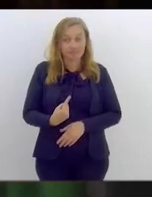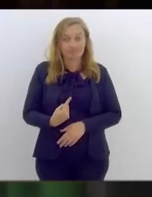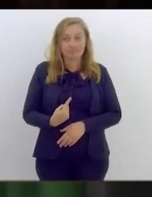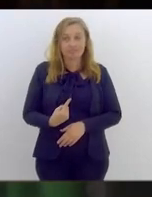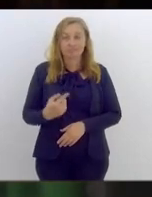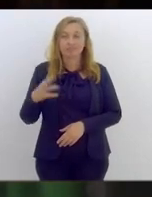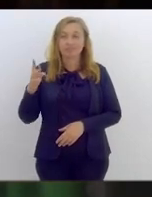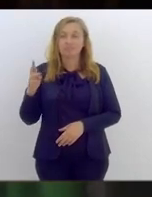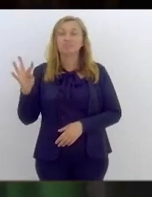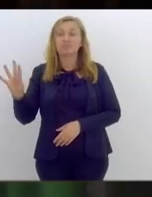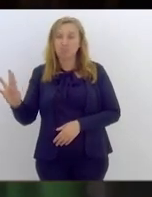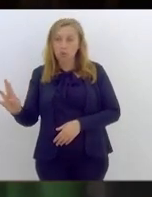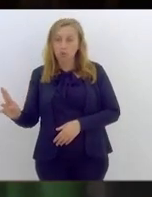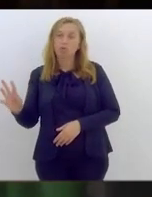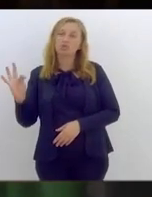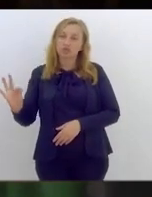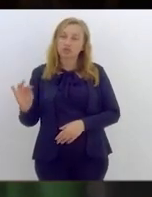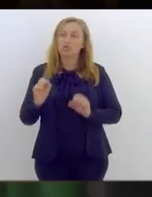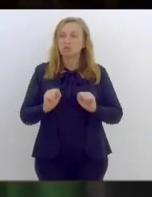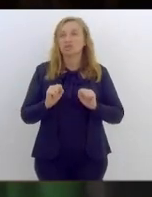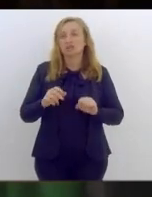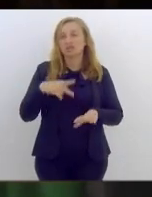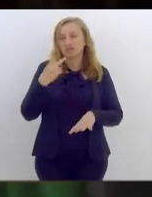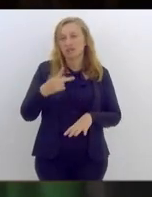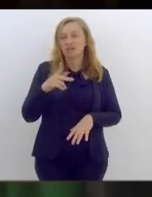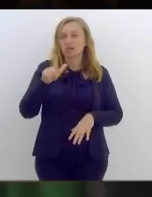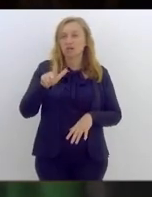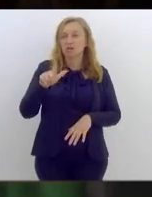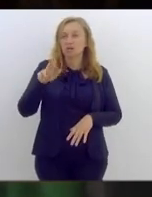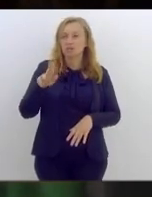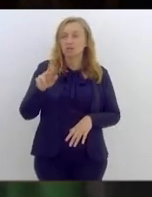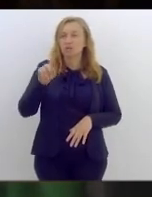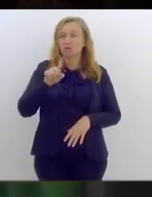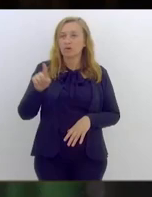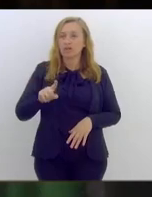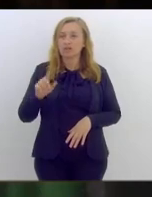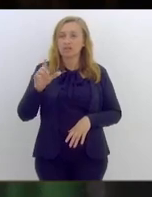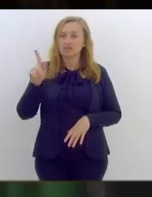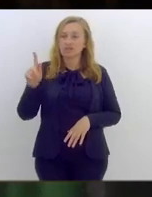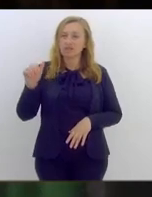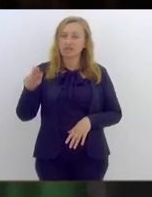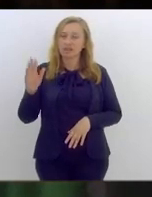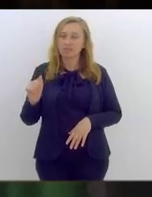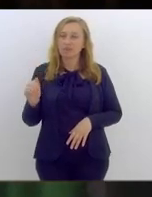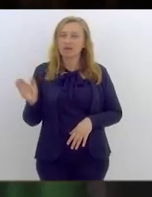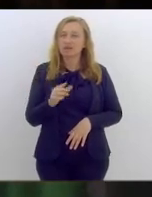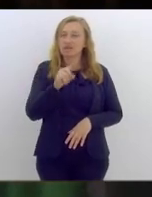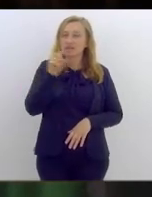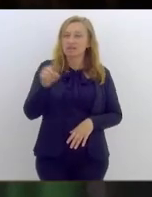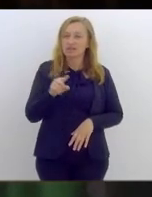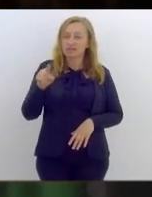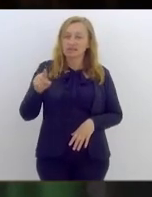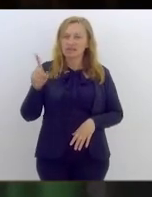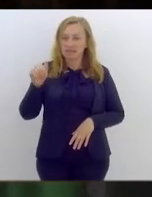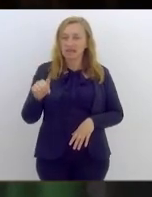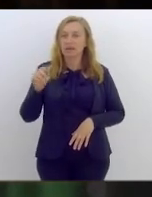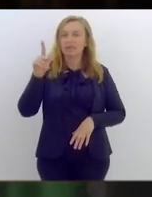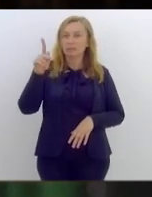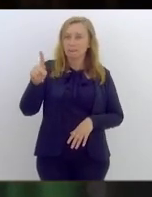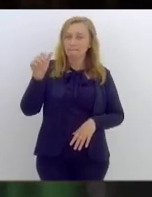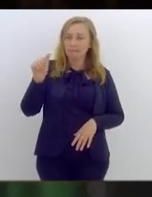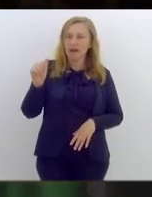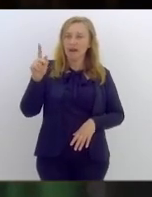Ruth de Souza podia ter citado Luiz Gama, né, Zé do Patrocínio, né, Luiz